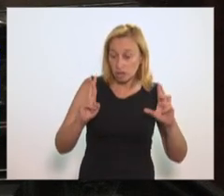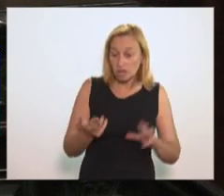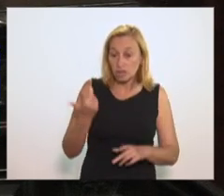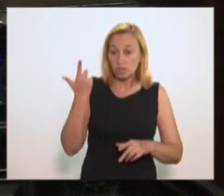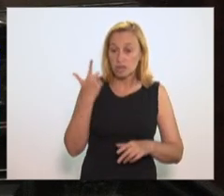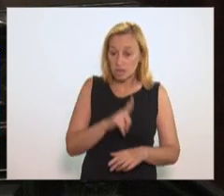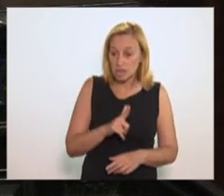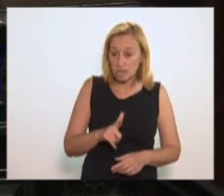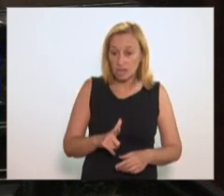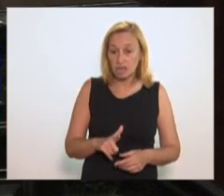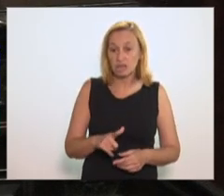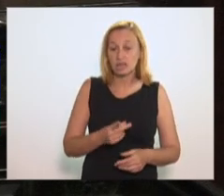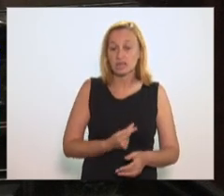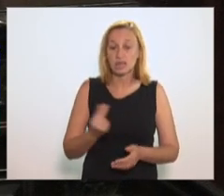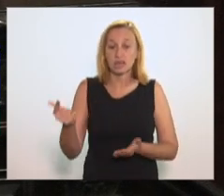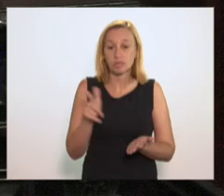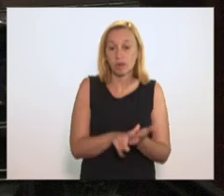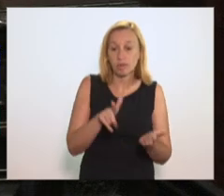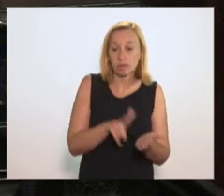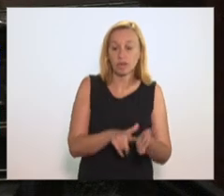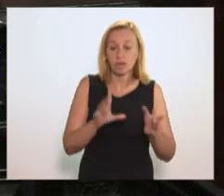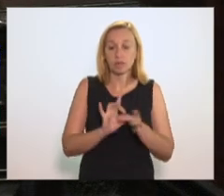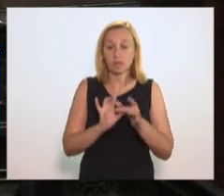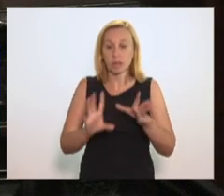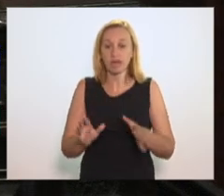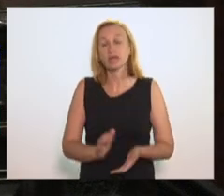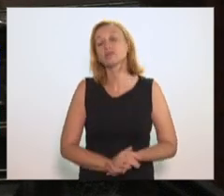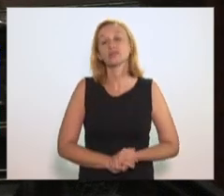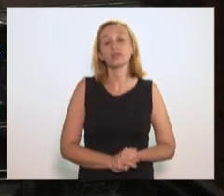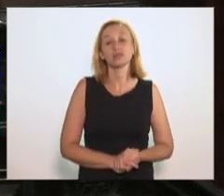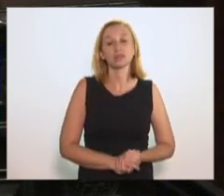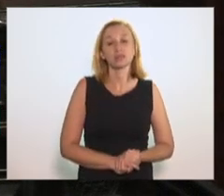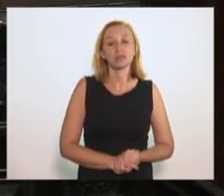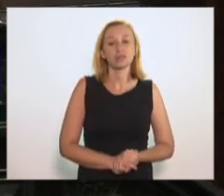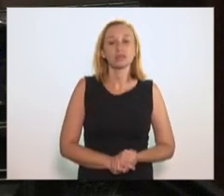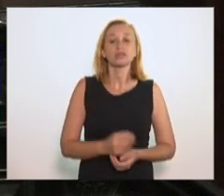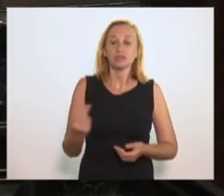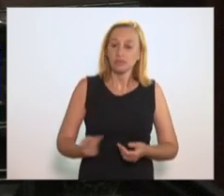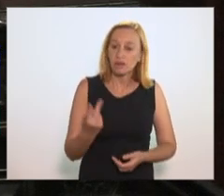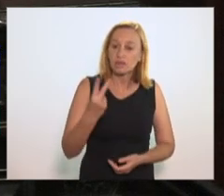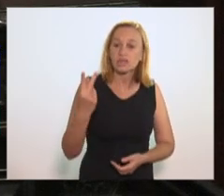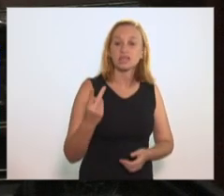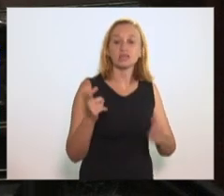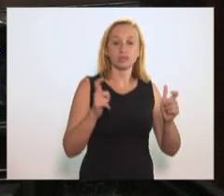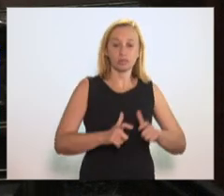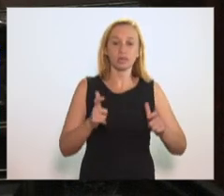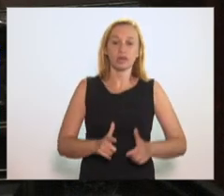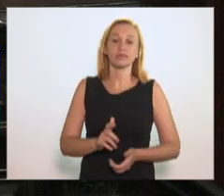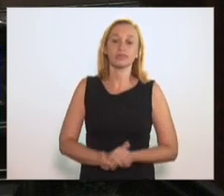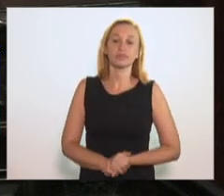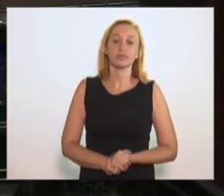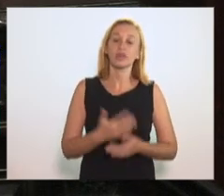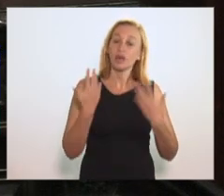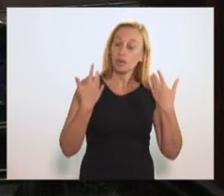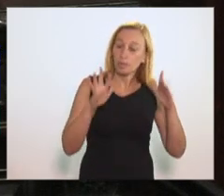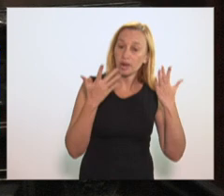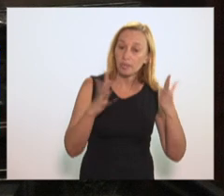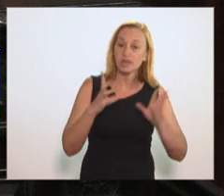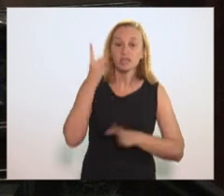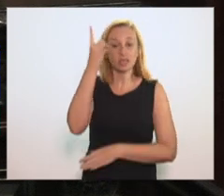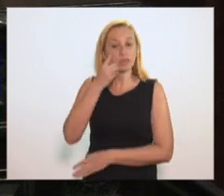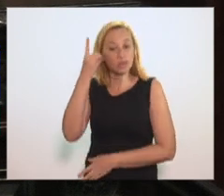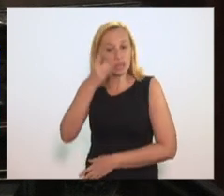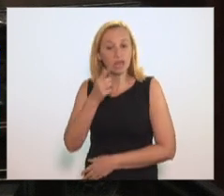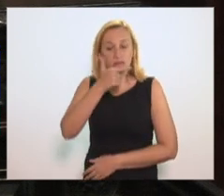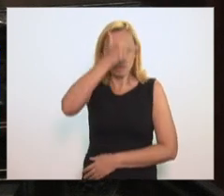assumido pelo poder público para que a gente tenha uma valorização daquela área então parabéns deputado Luiz Paulo